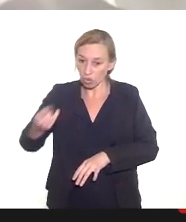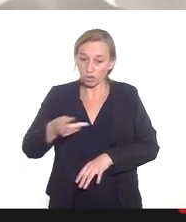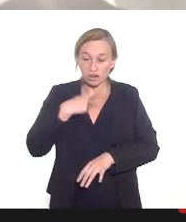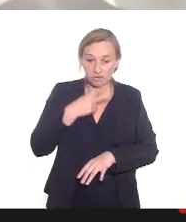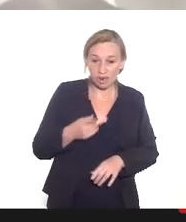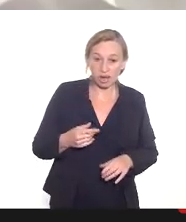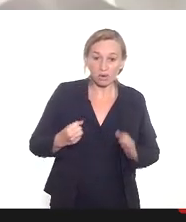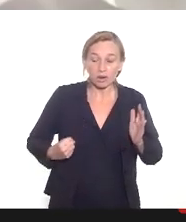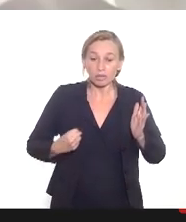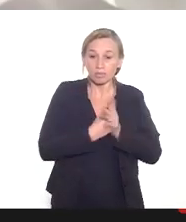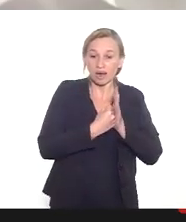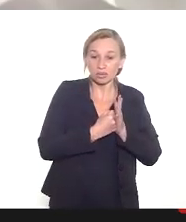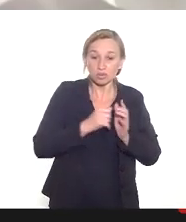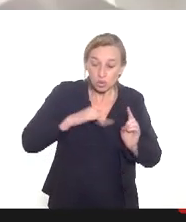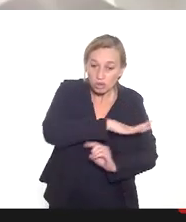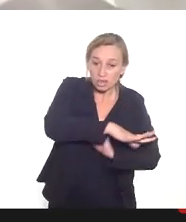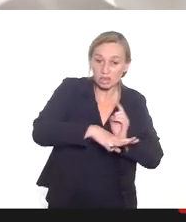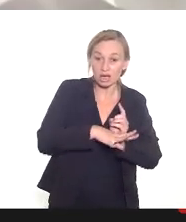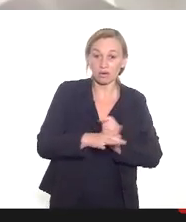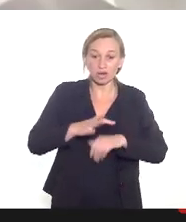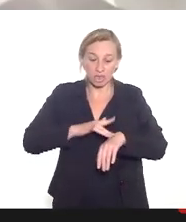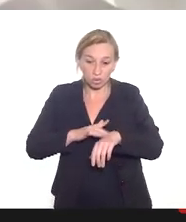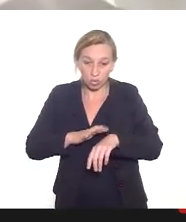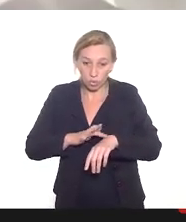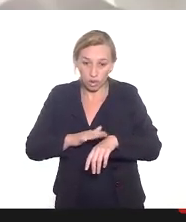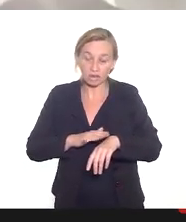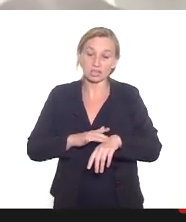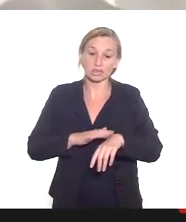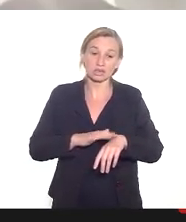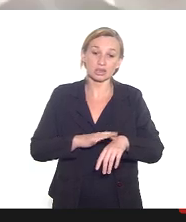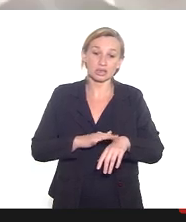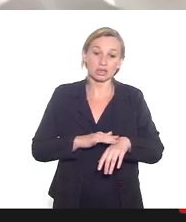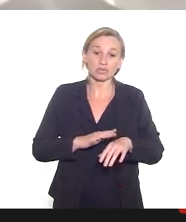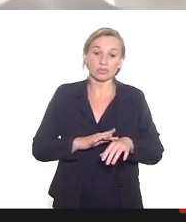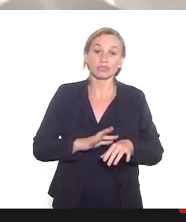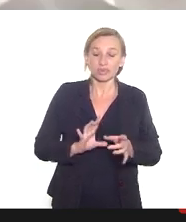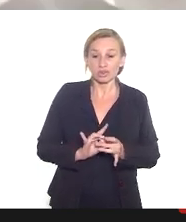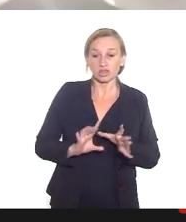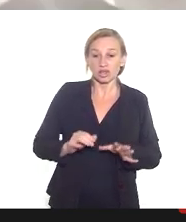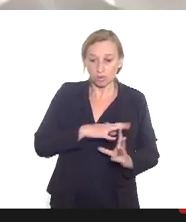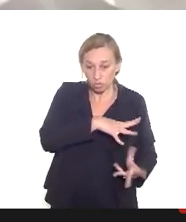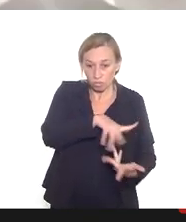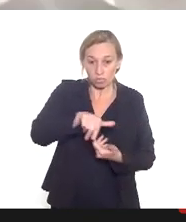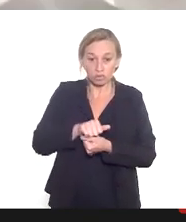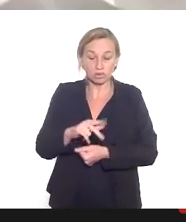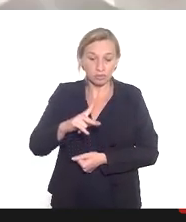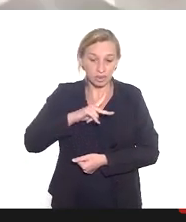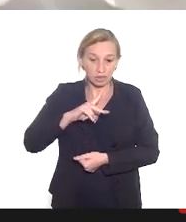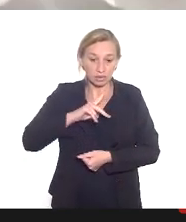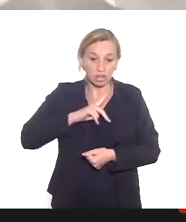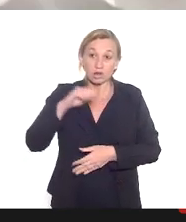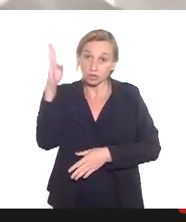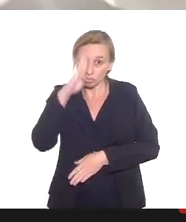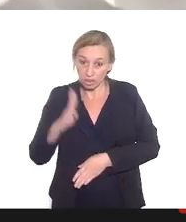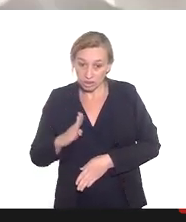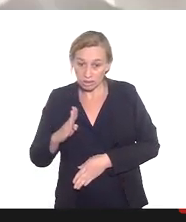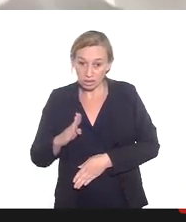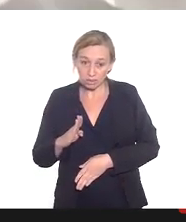falas o impacto social que a doença que o coronavírus vai deixar mundo em particular no Brasil